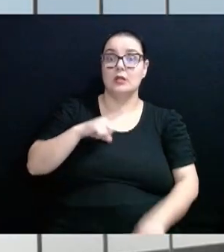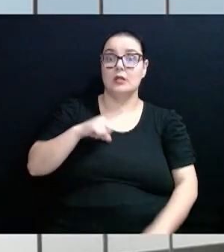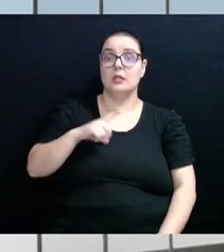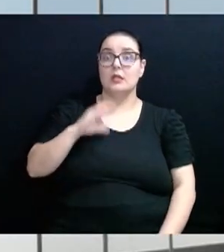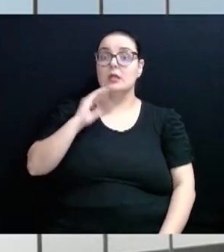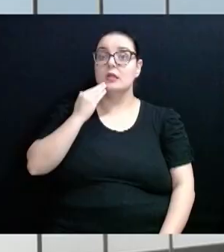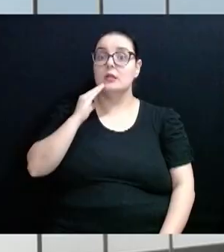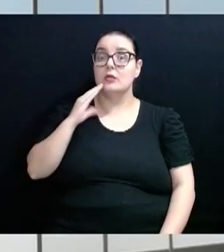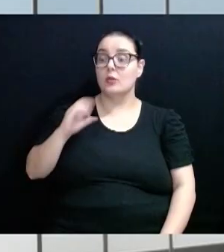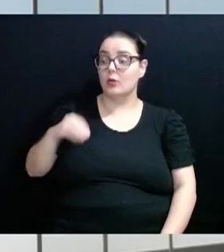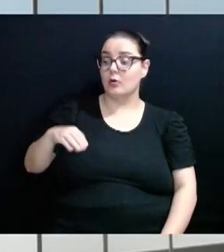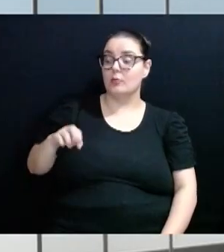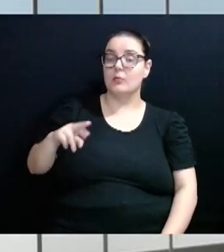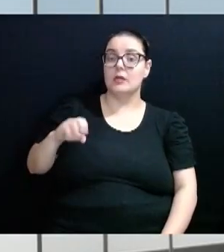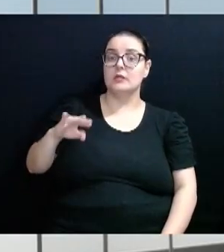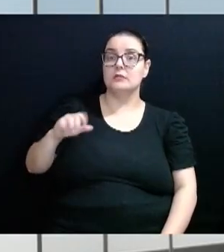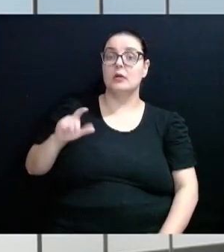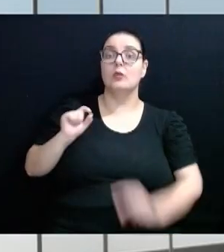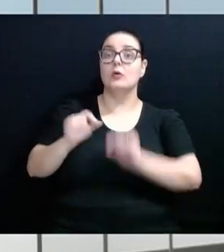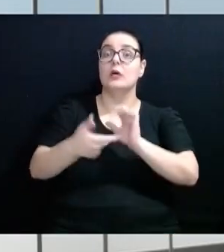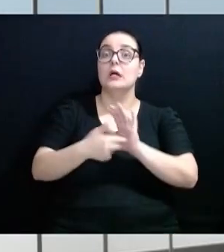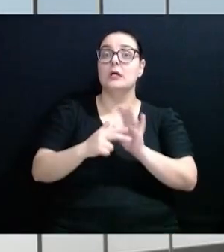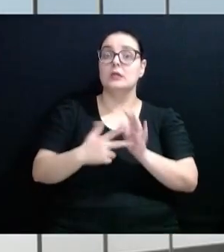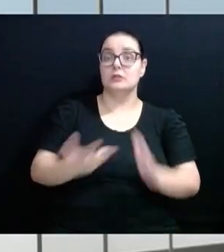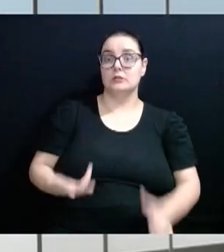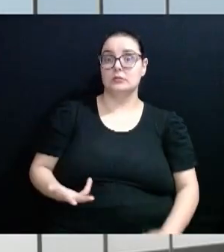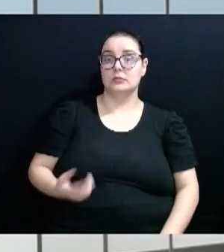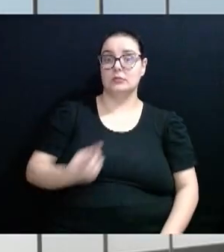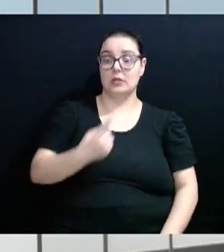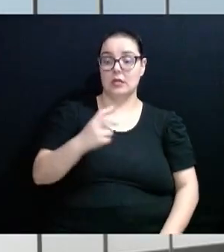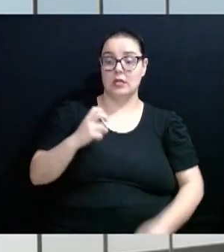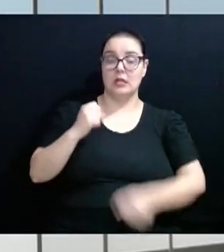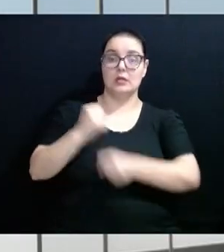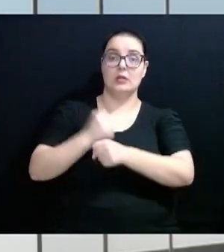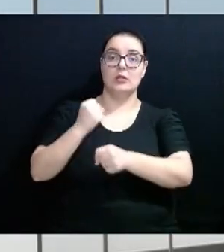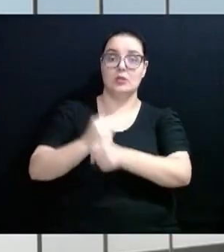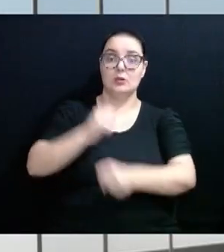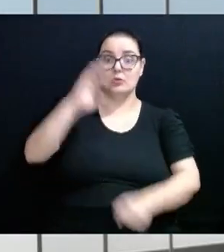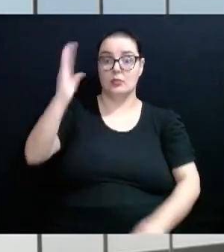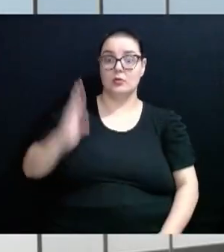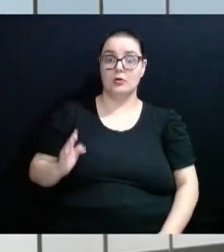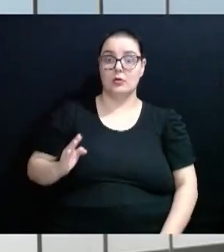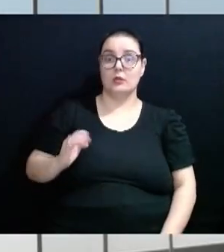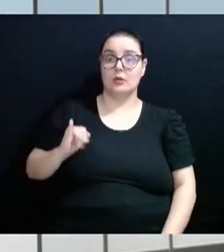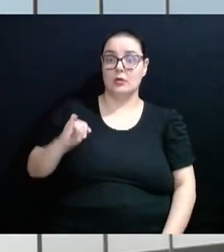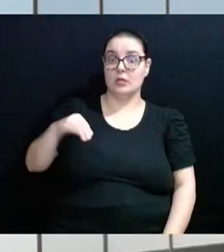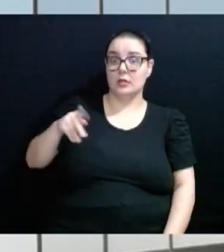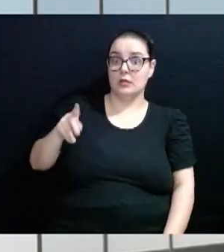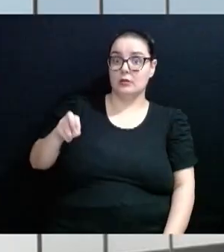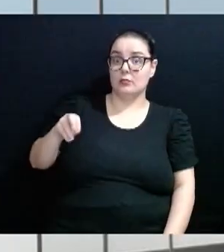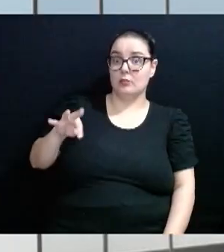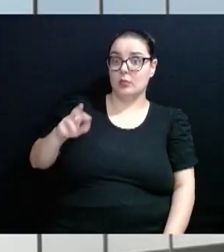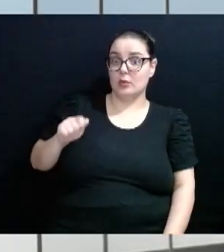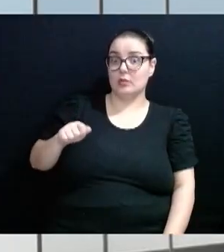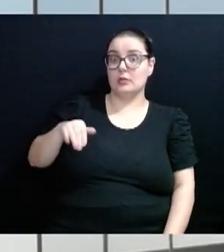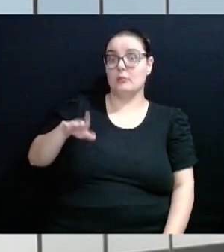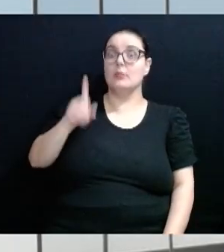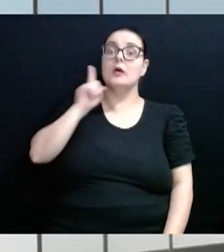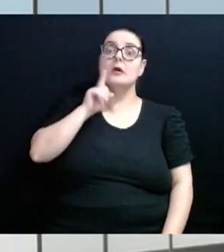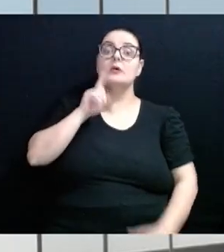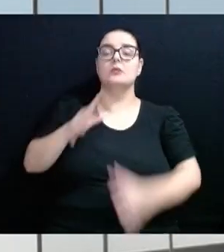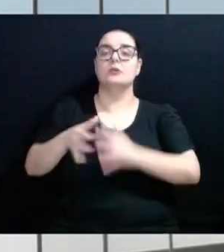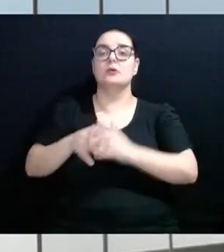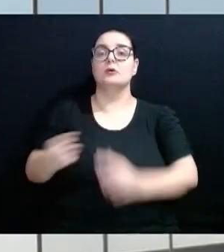Estados Unidos. O que significa? Há 15 anos que o Brasil importa mais dos Estados Unidos do que exporta.